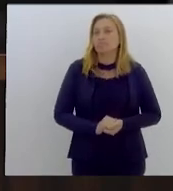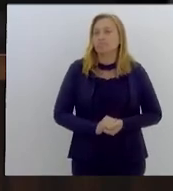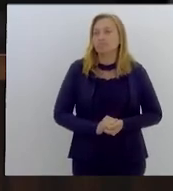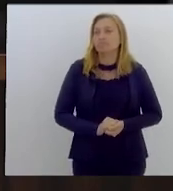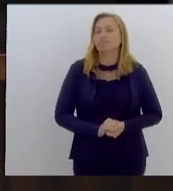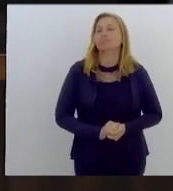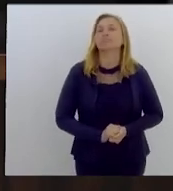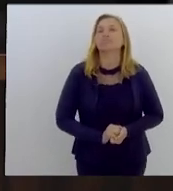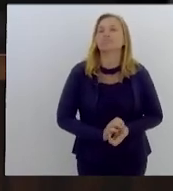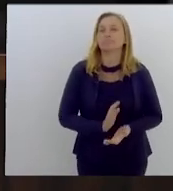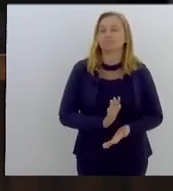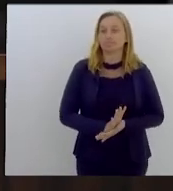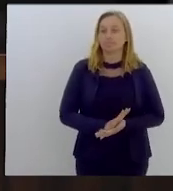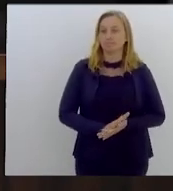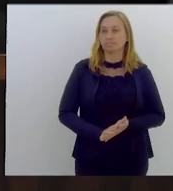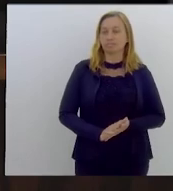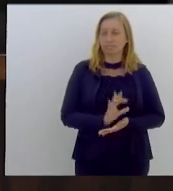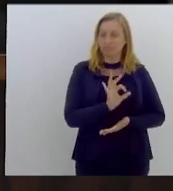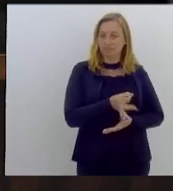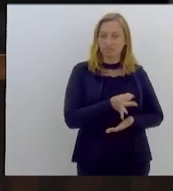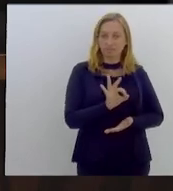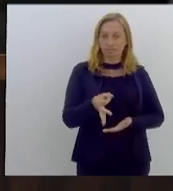Como um aditivo. Tá certo?